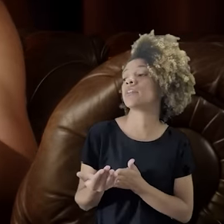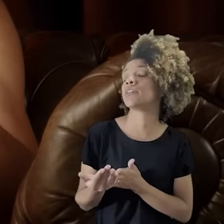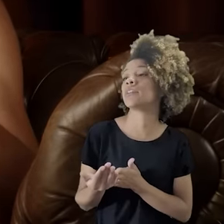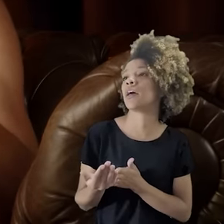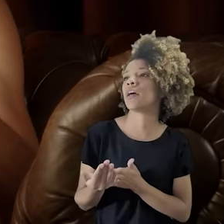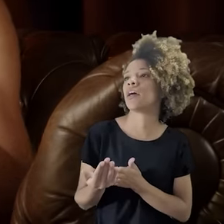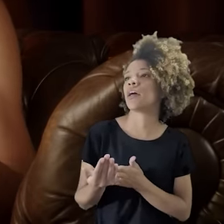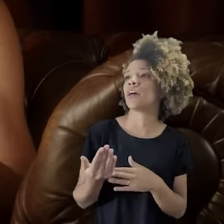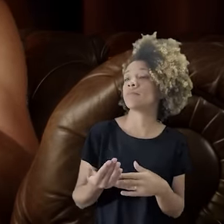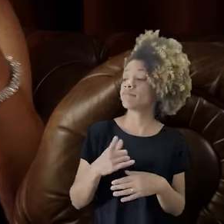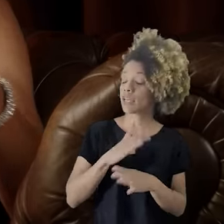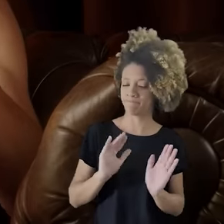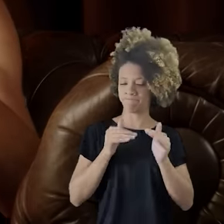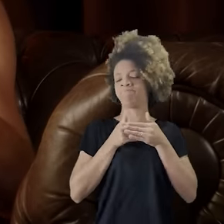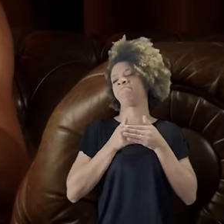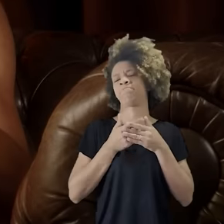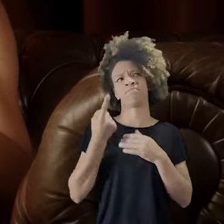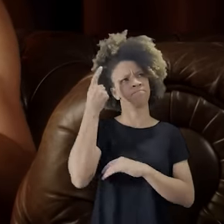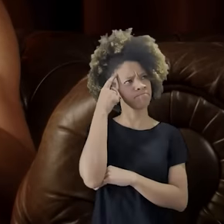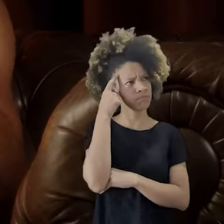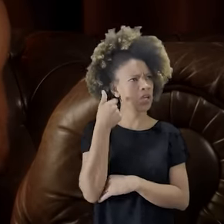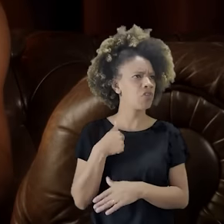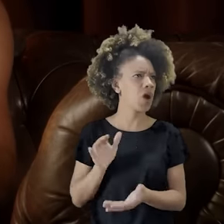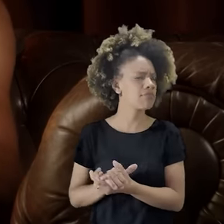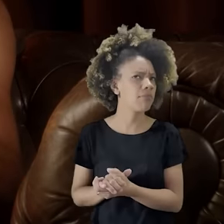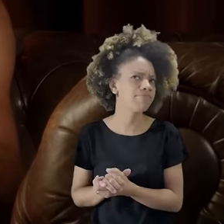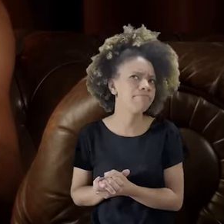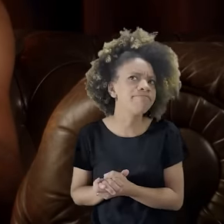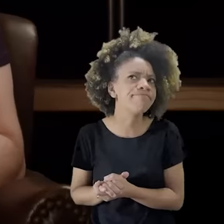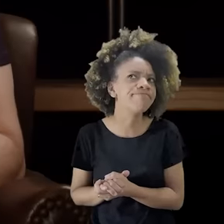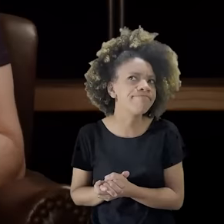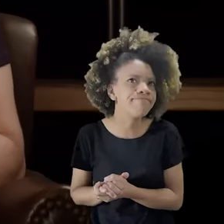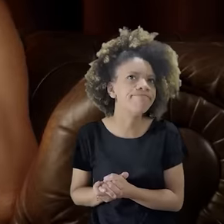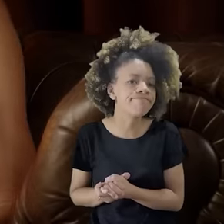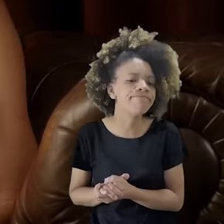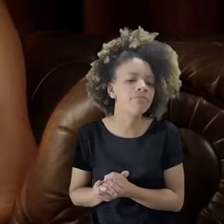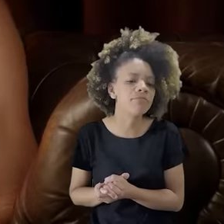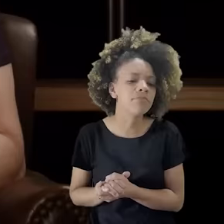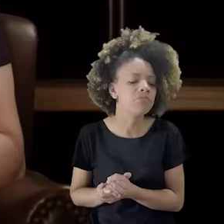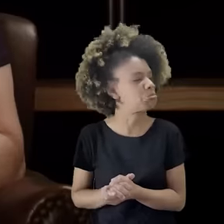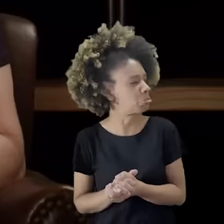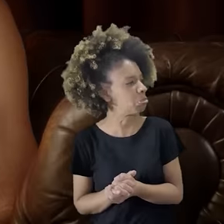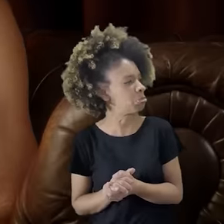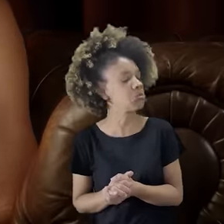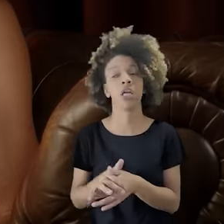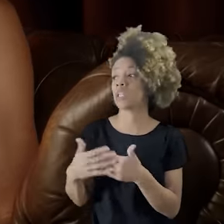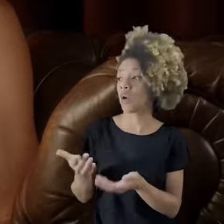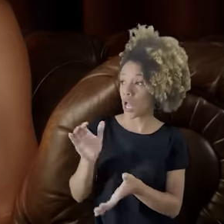a ficar indo convertida aí eu pensei comigo assim falei assim vou casar né E